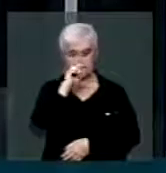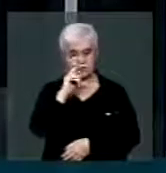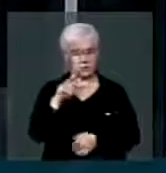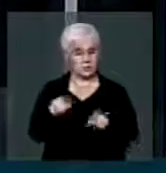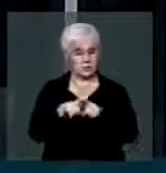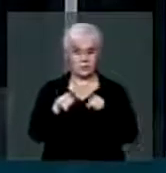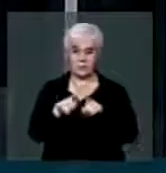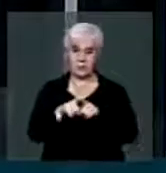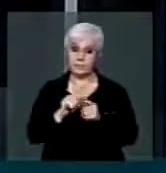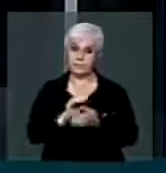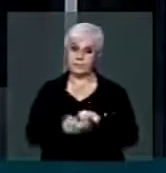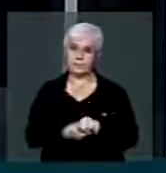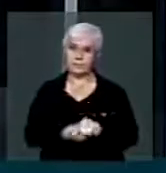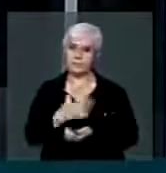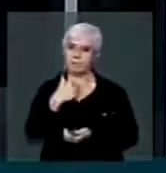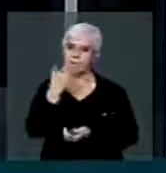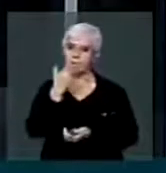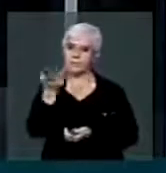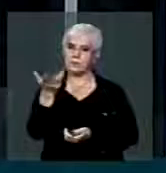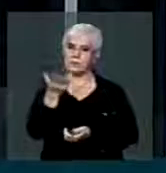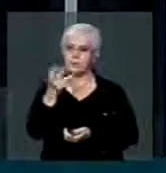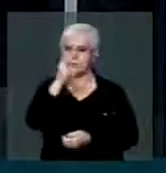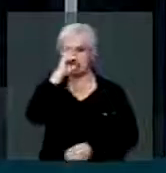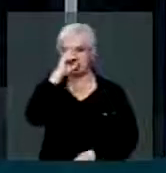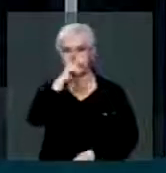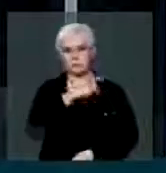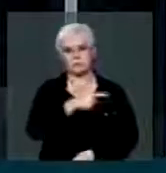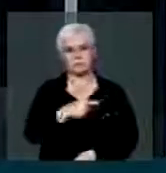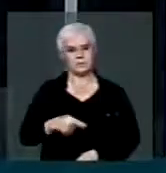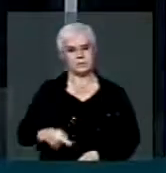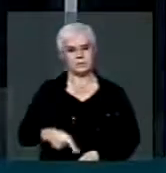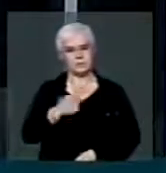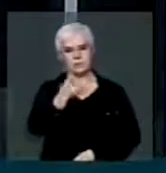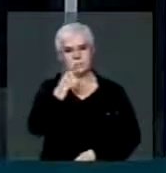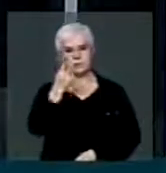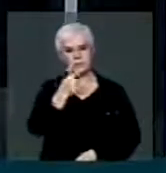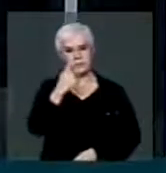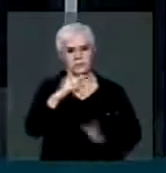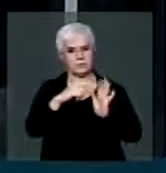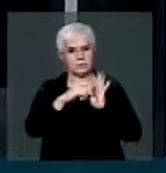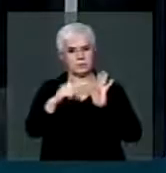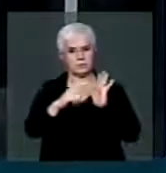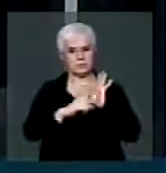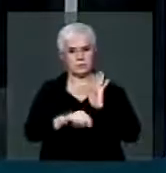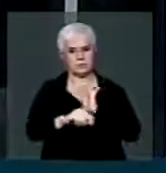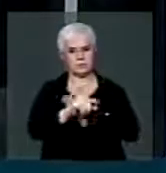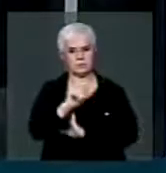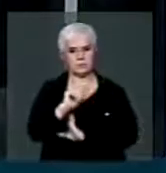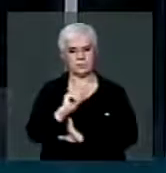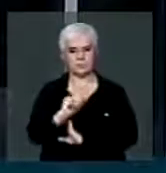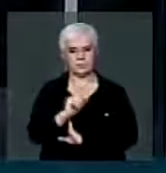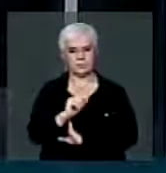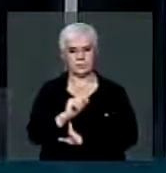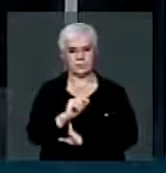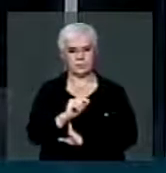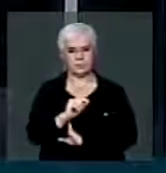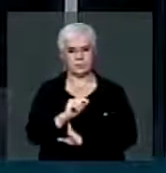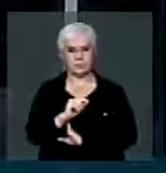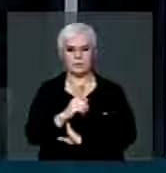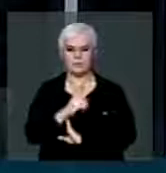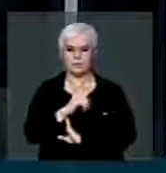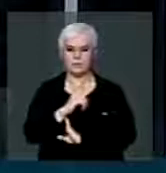outro lado, eu quero, senhor presidente, aqui destacar um tema que tem